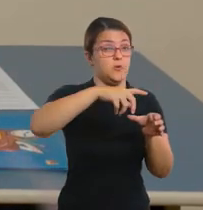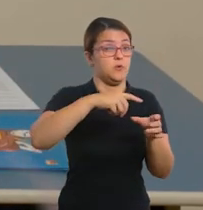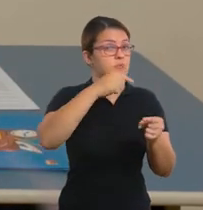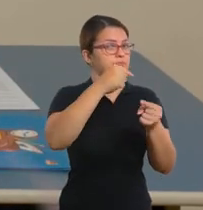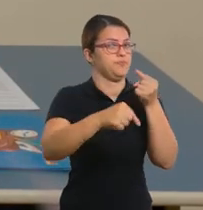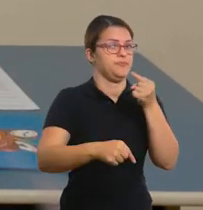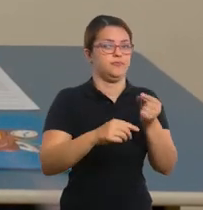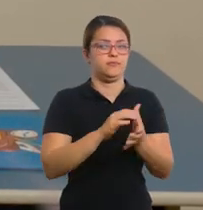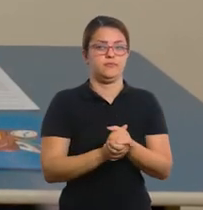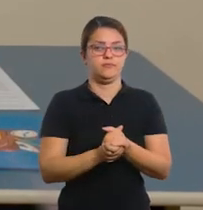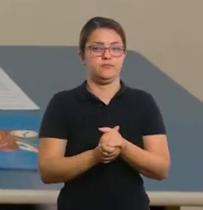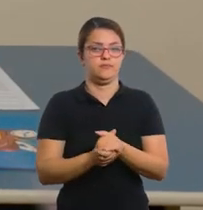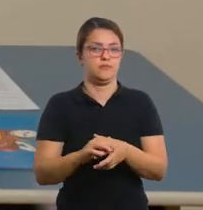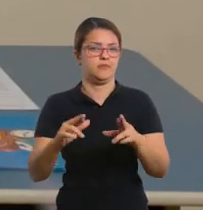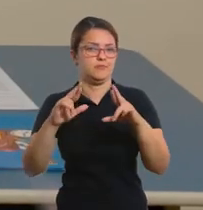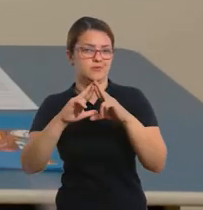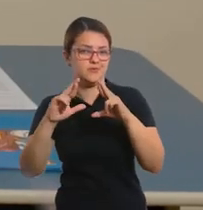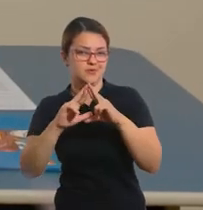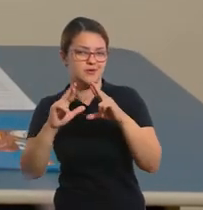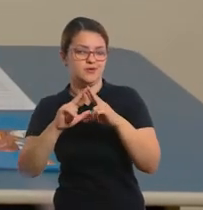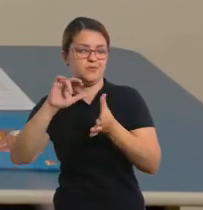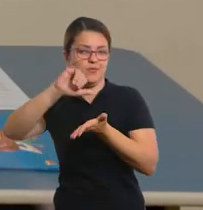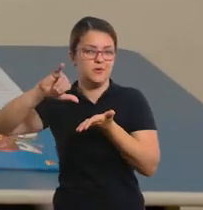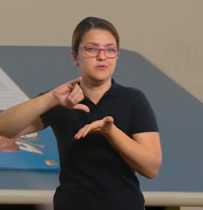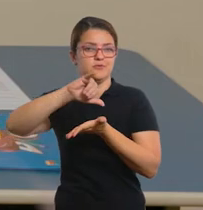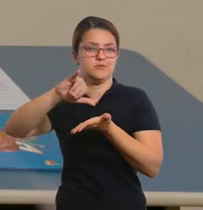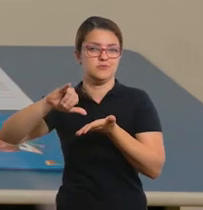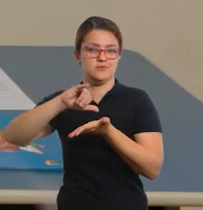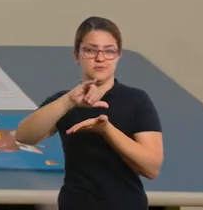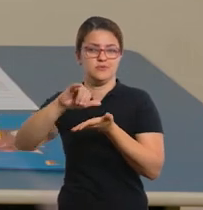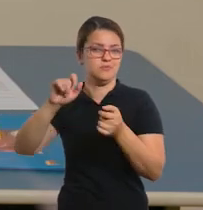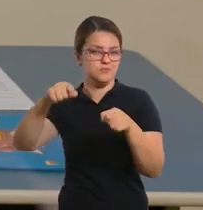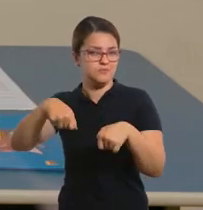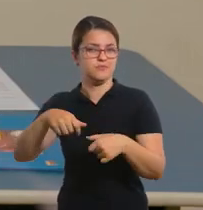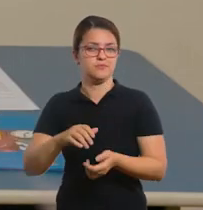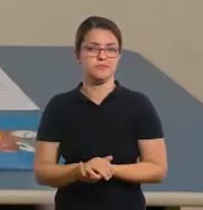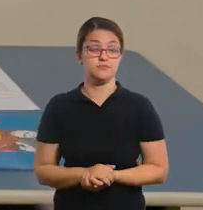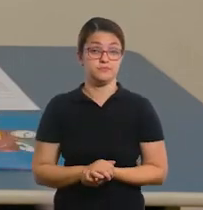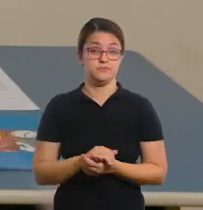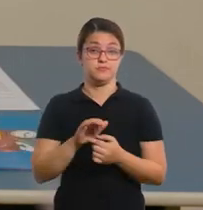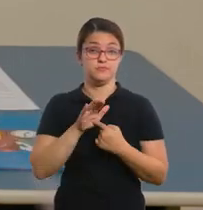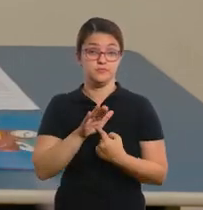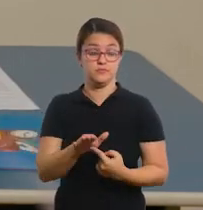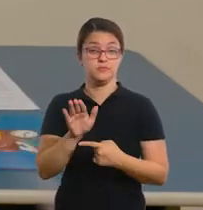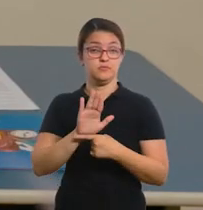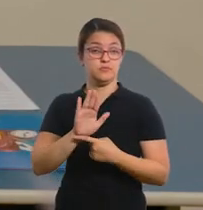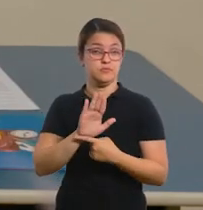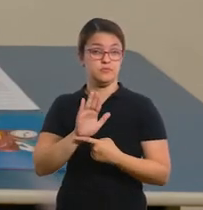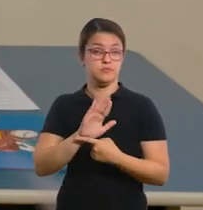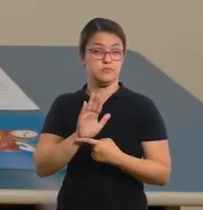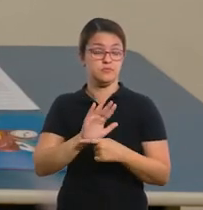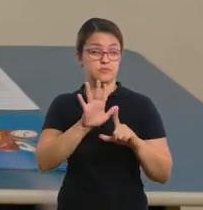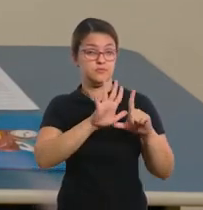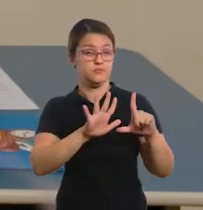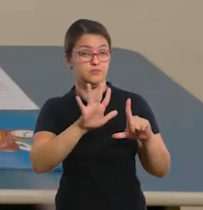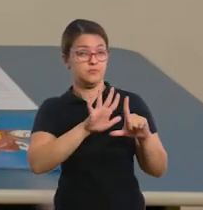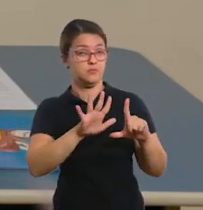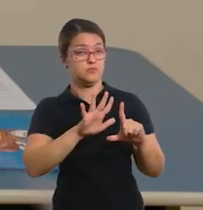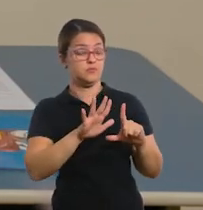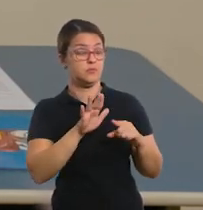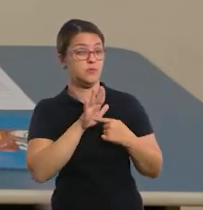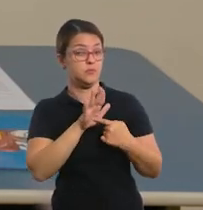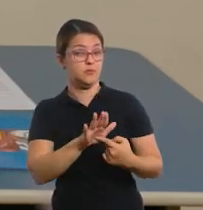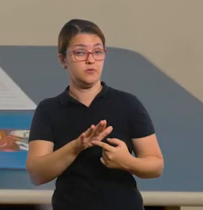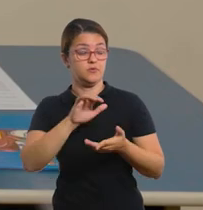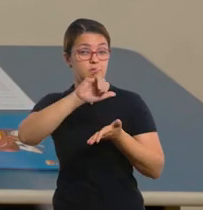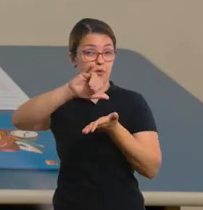para o óleo de cozinha. Eu trouxe aqui um vídeo, tá? Com um desenho animado que fala sobre